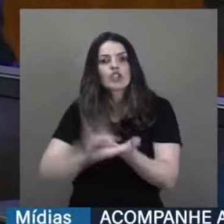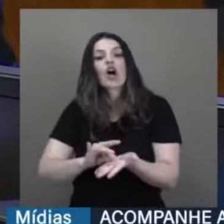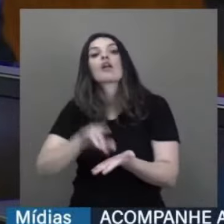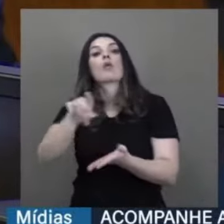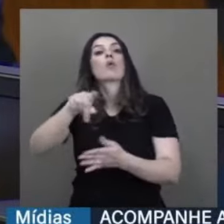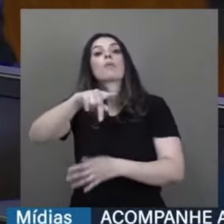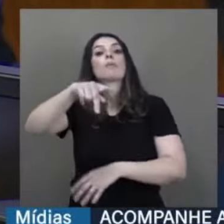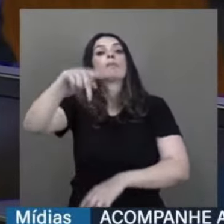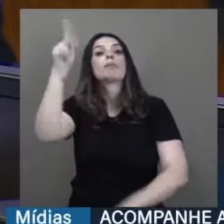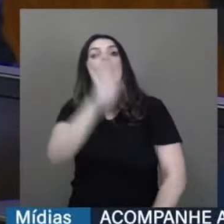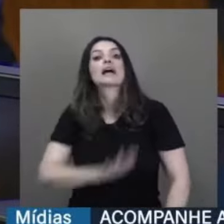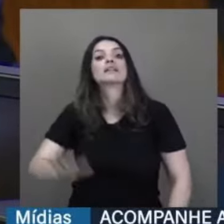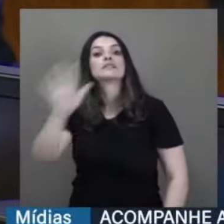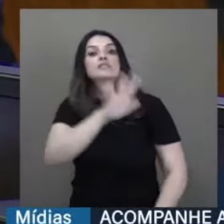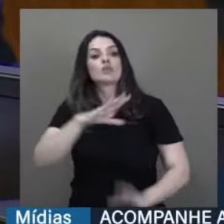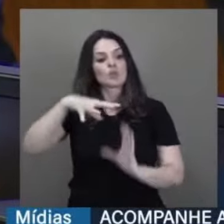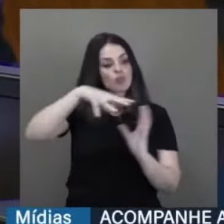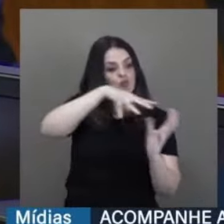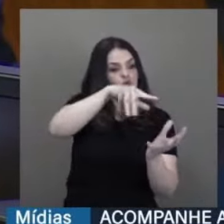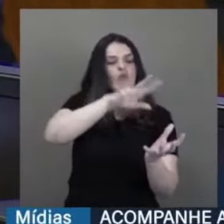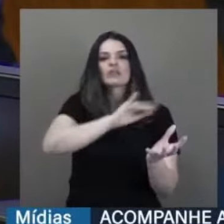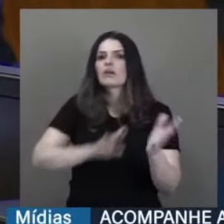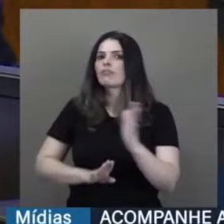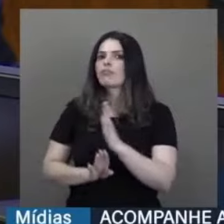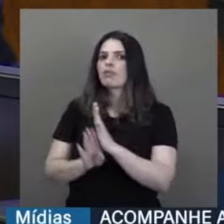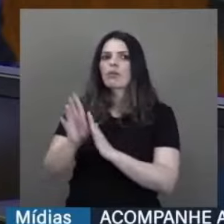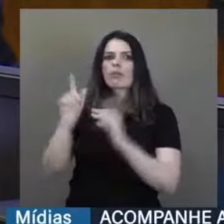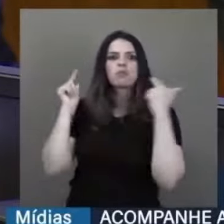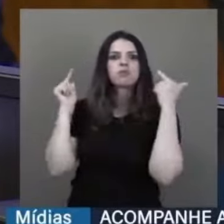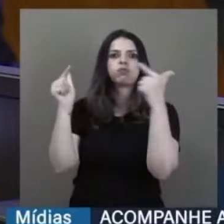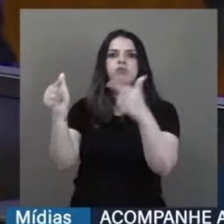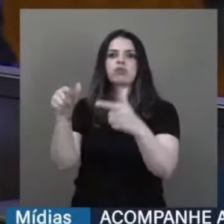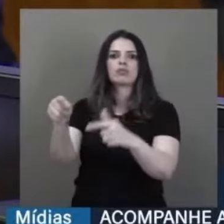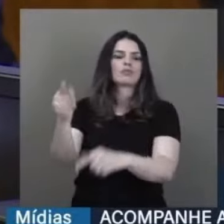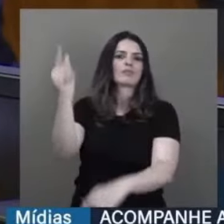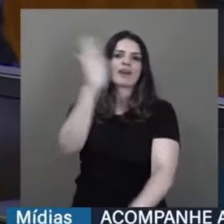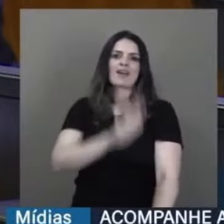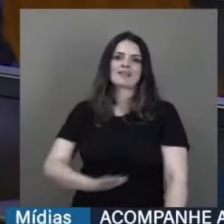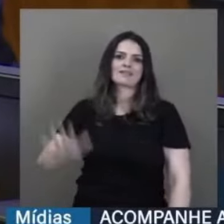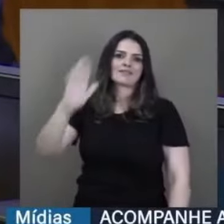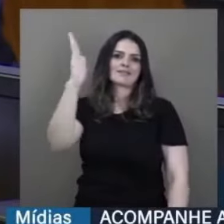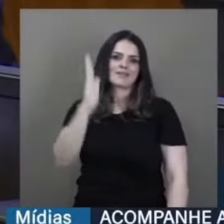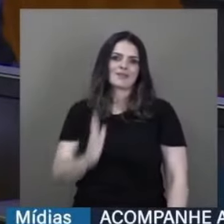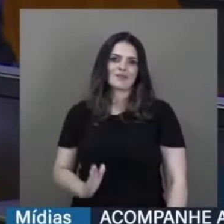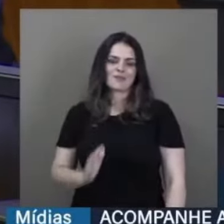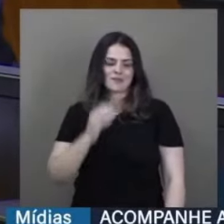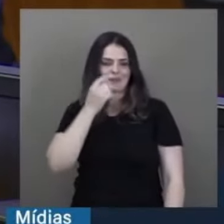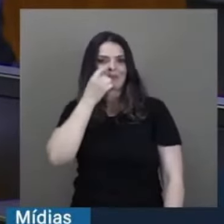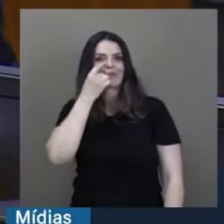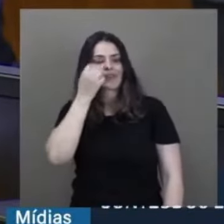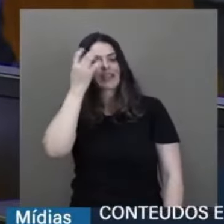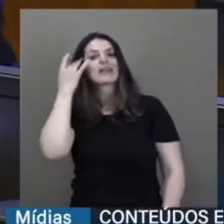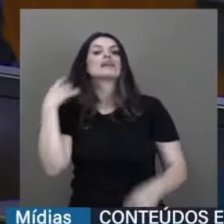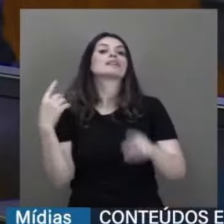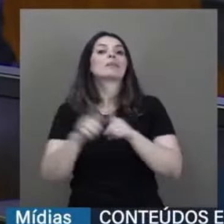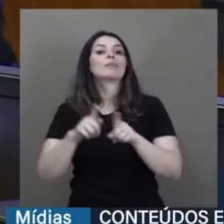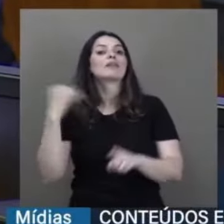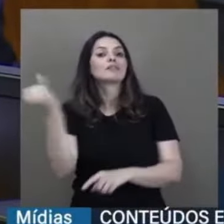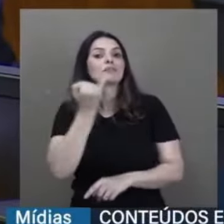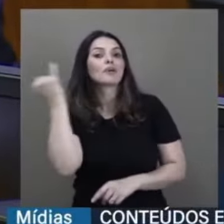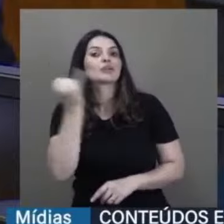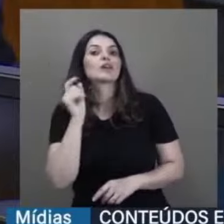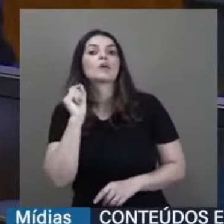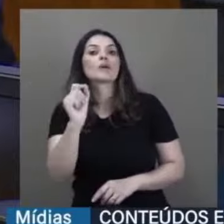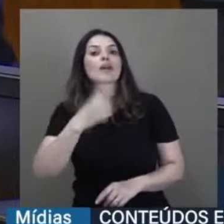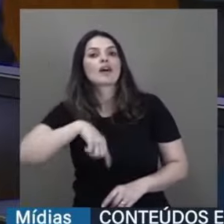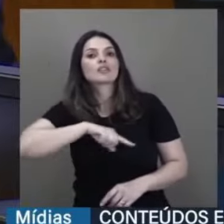torne uma potência mundial nesse setor Além disso é imperativo avançarmos